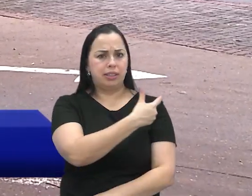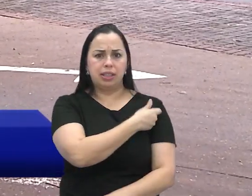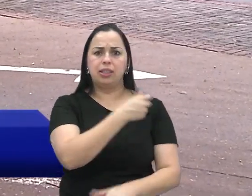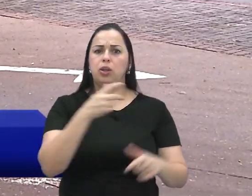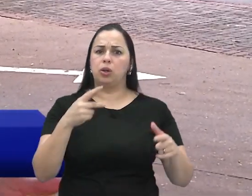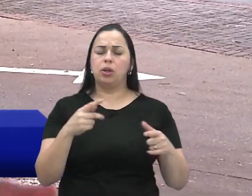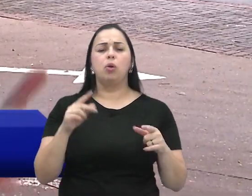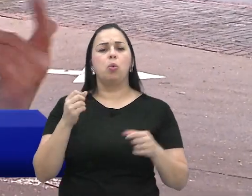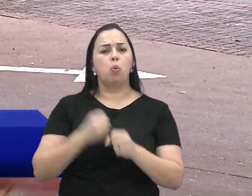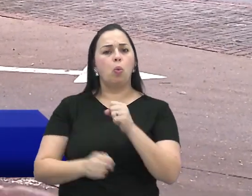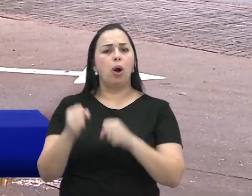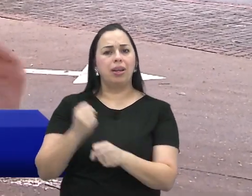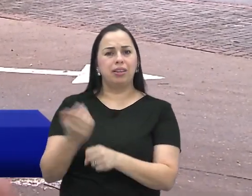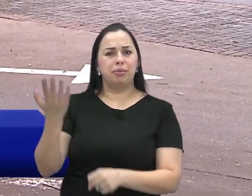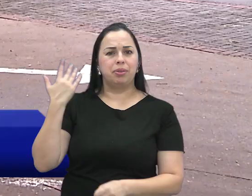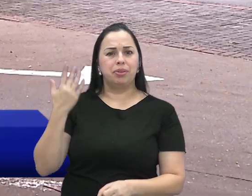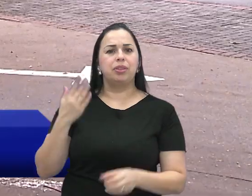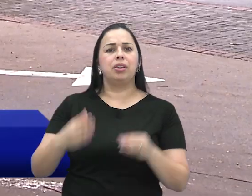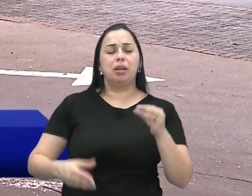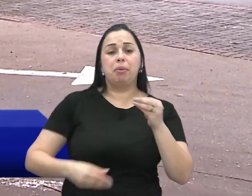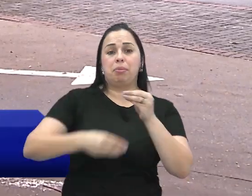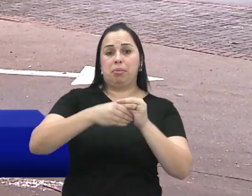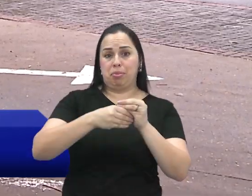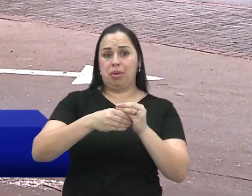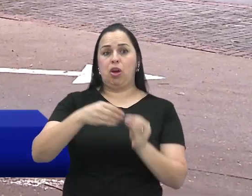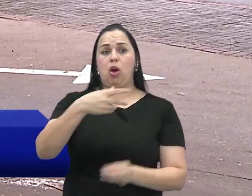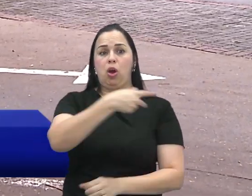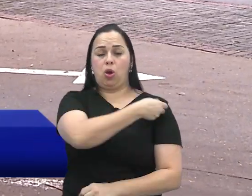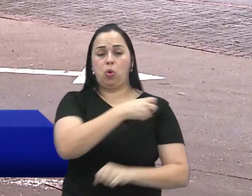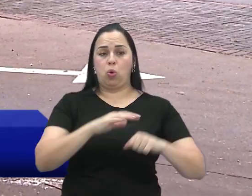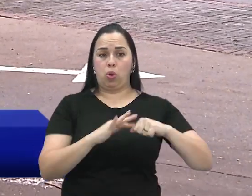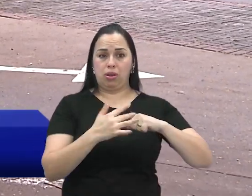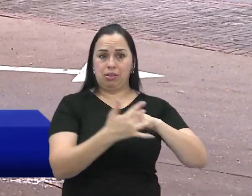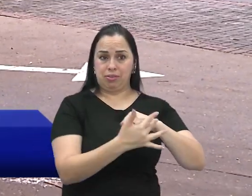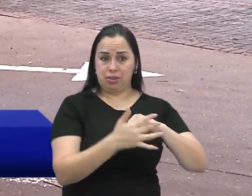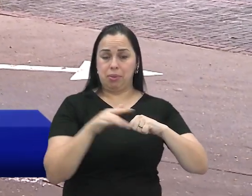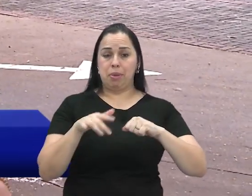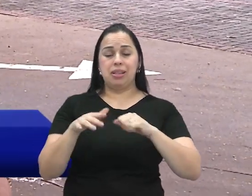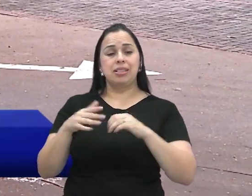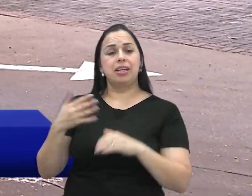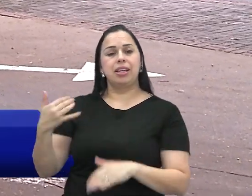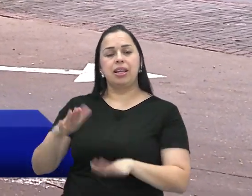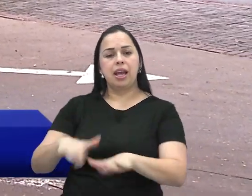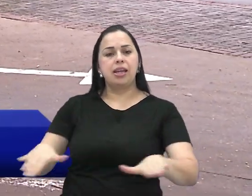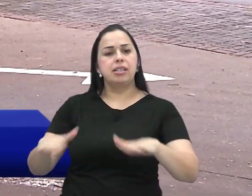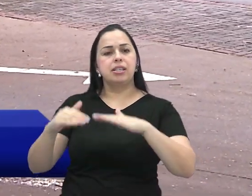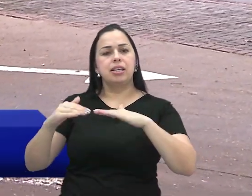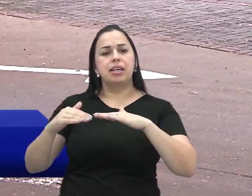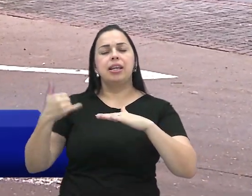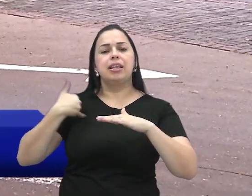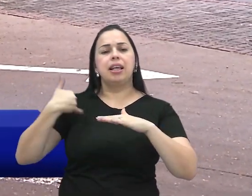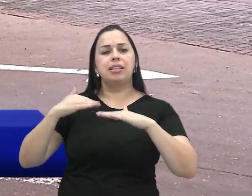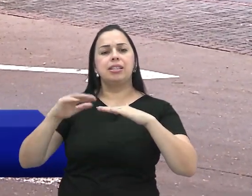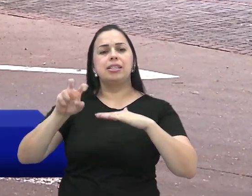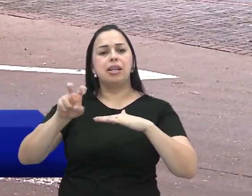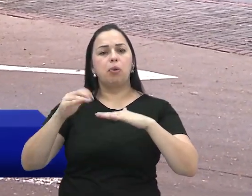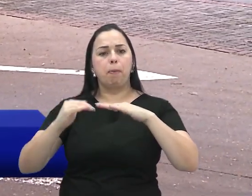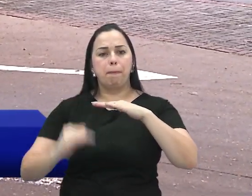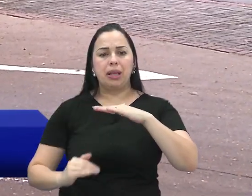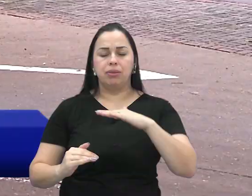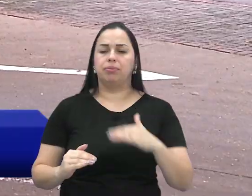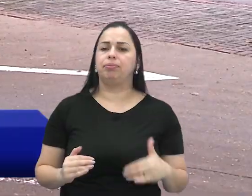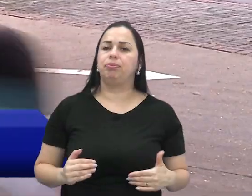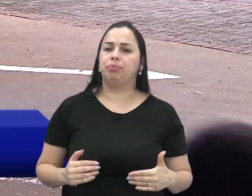no calendário, inclusive o ano passado entrou a vacinação de Covid para crianças menores de 5 anos, então é uma estratégia adequada para a gente estar vacinando essas